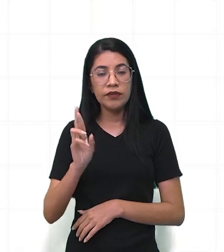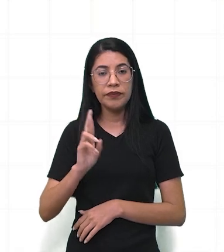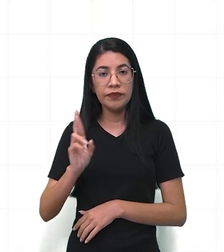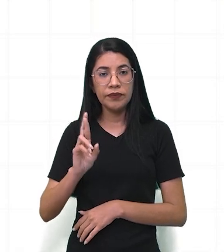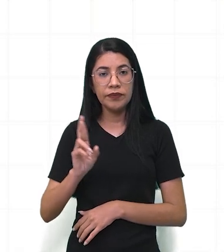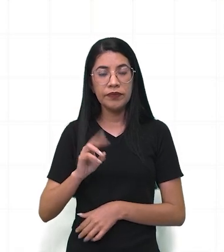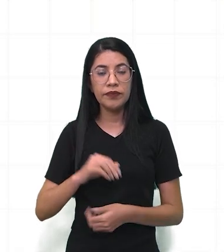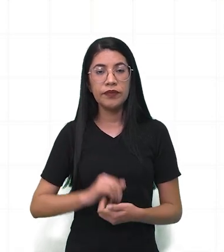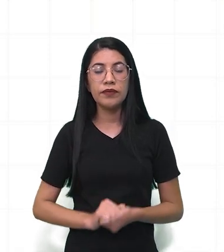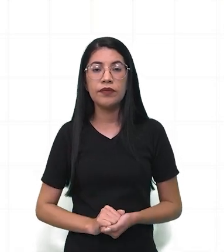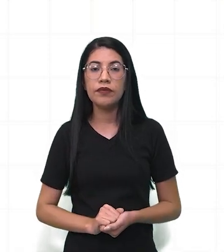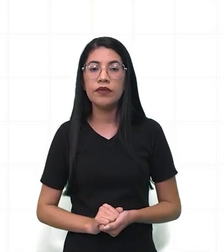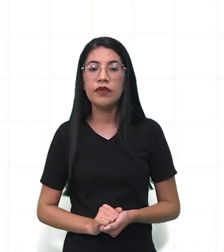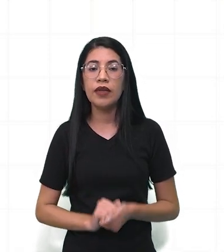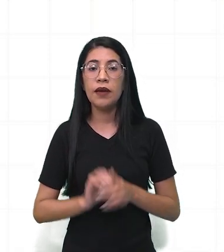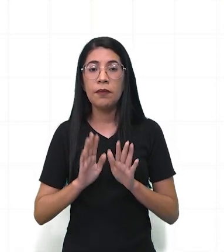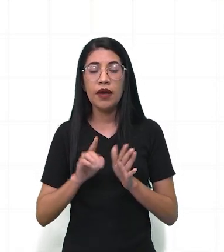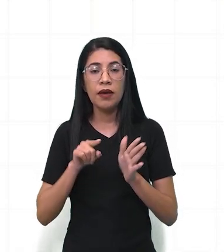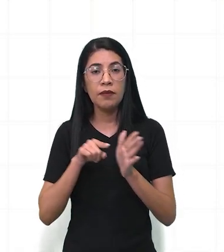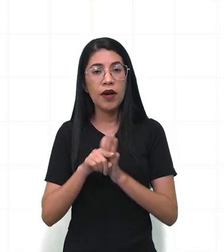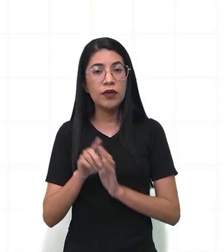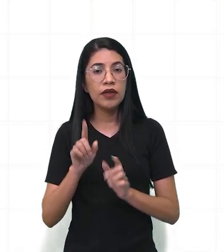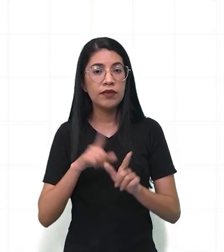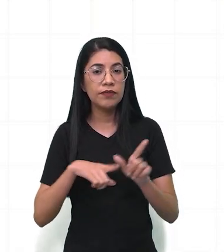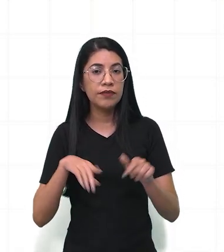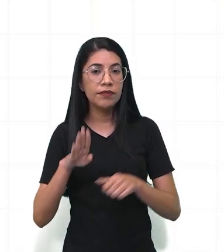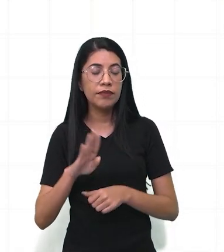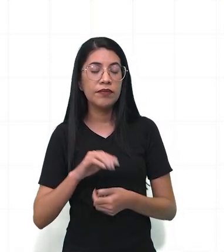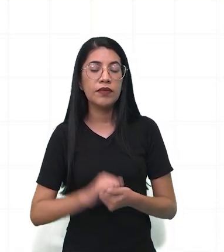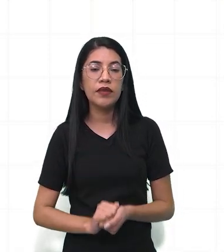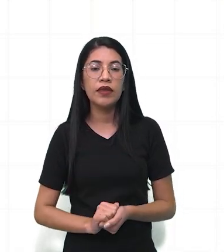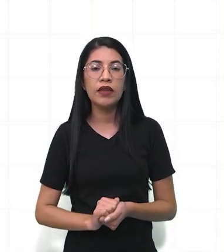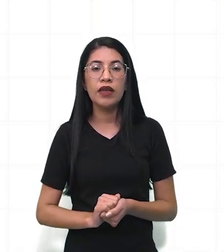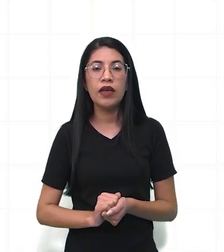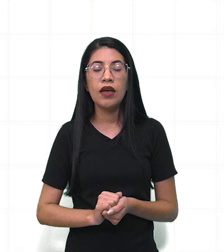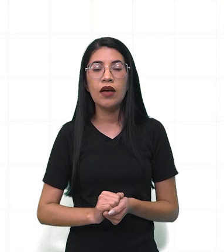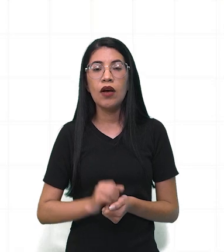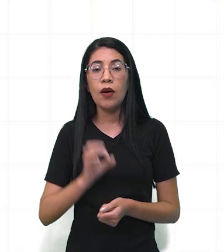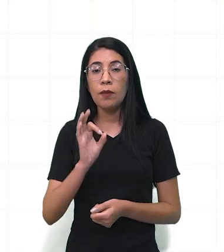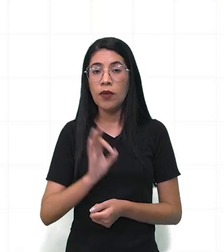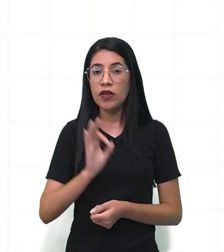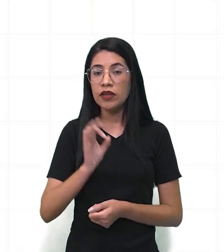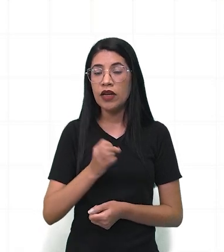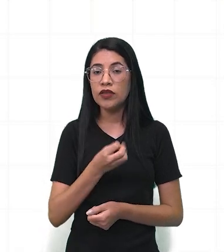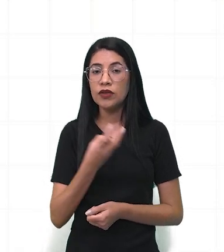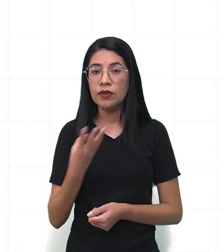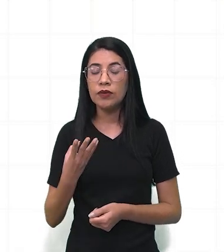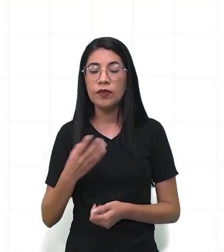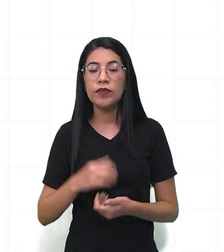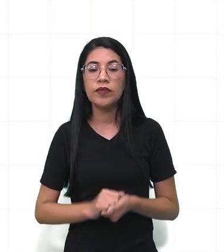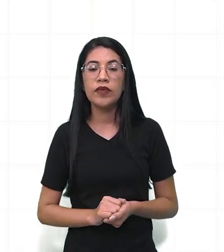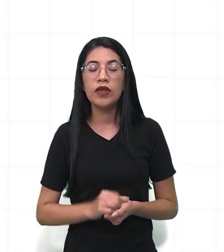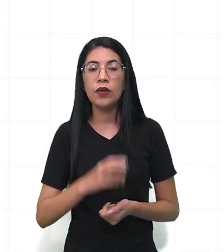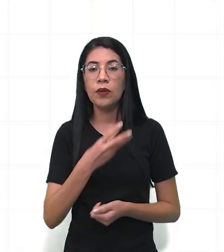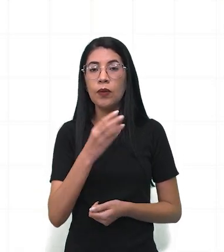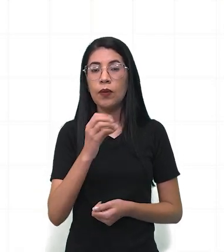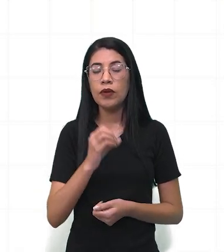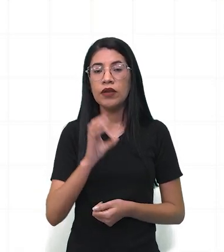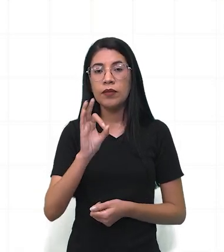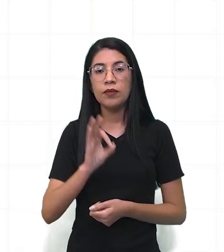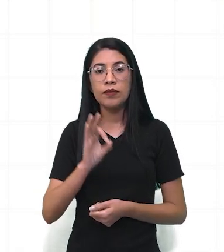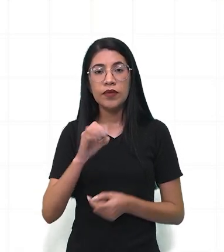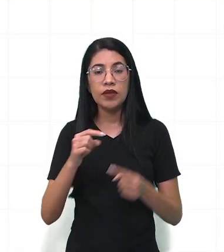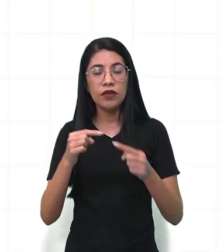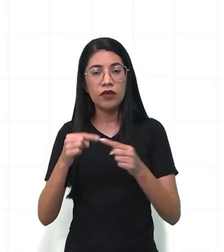da letra B. De quanto por cento foi o desconto? Esse 30 corresponde a quantos por cento? Que eu ensinei para